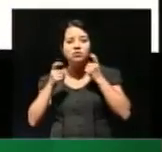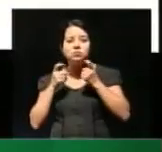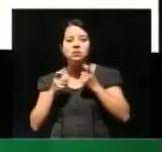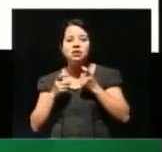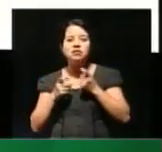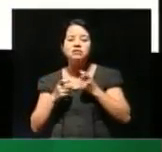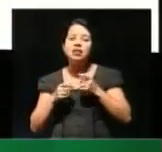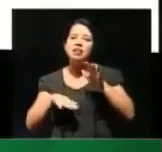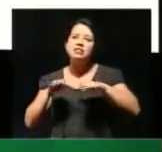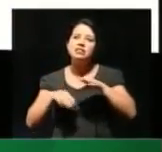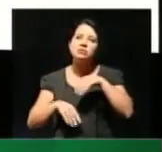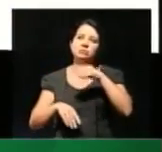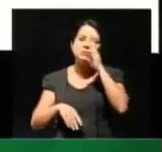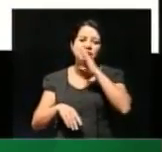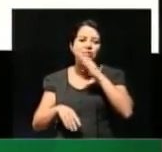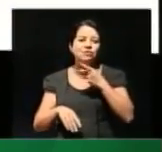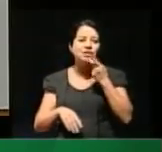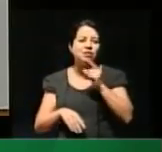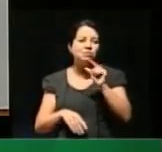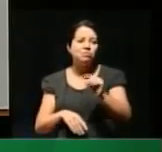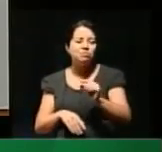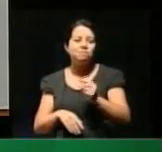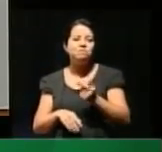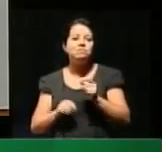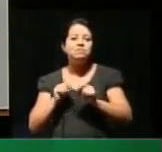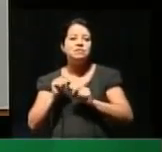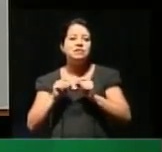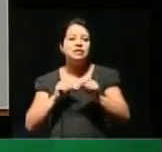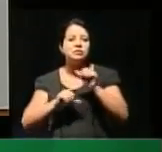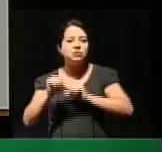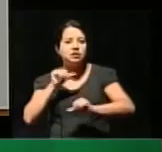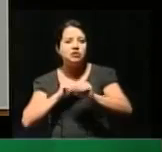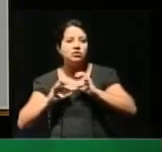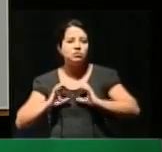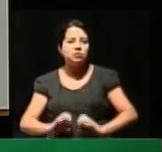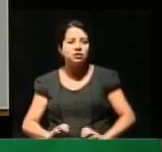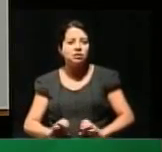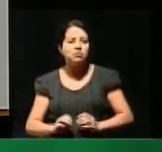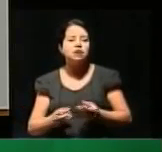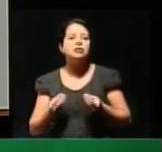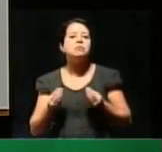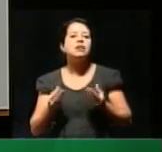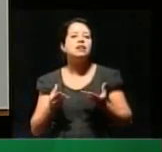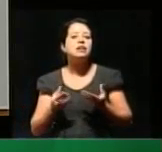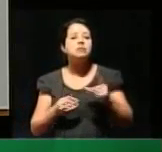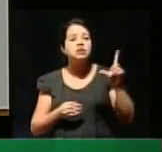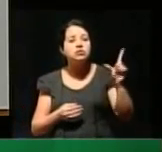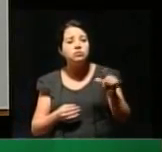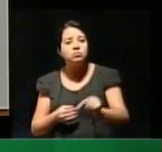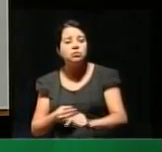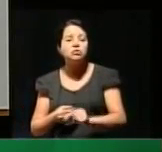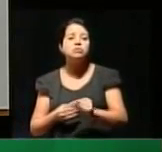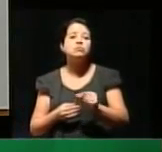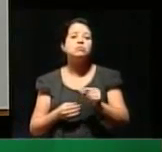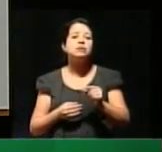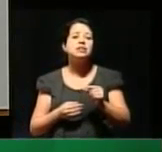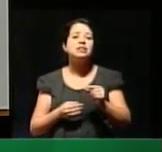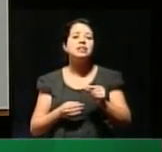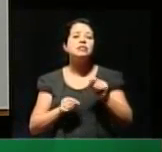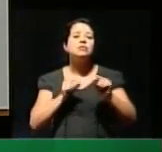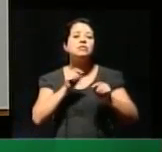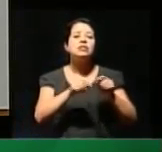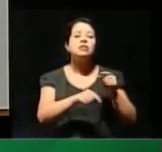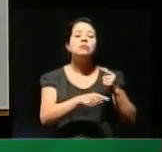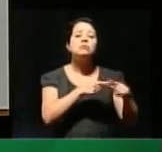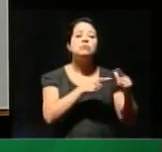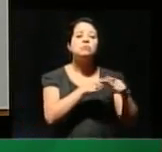fala pouco. Né? A mudança de comportamento, na verdade, é para minimizar o comportamento sexual de risco, como